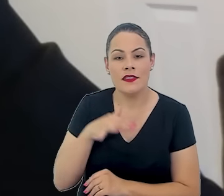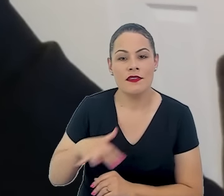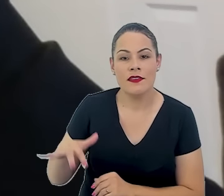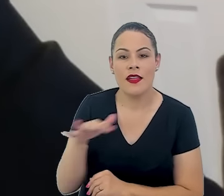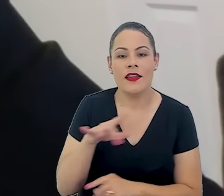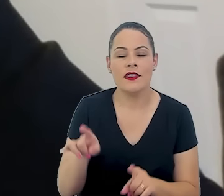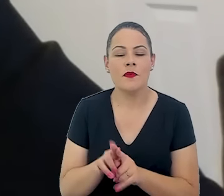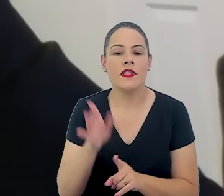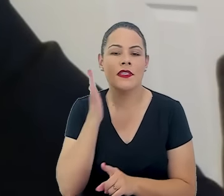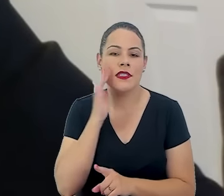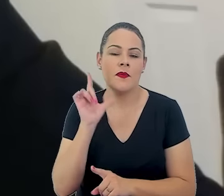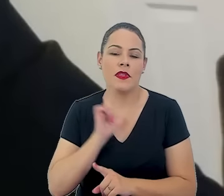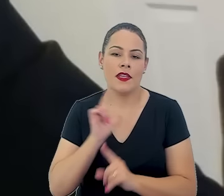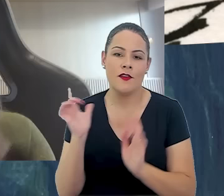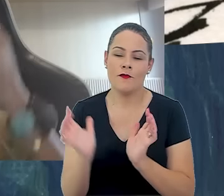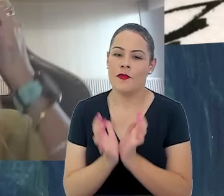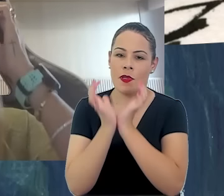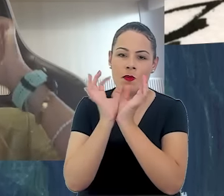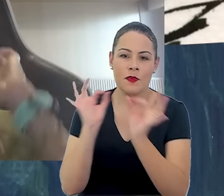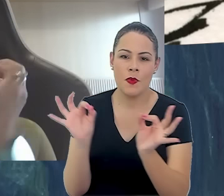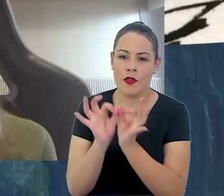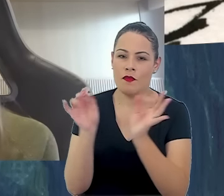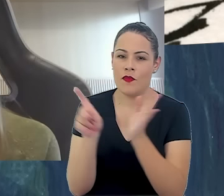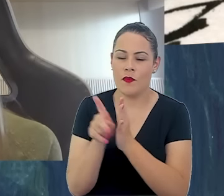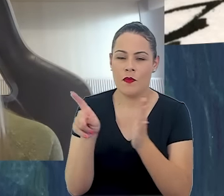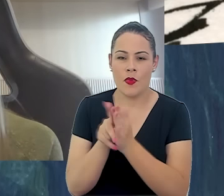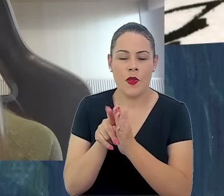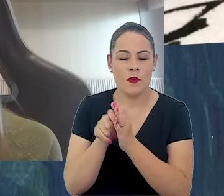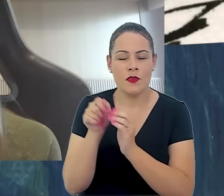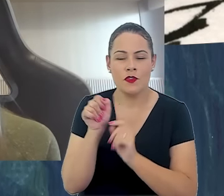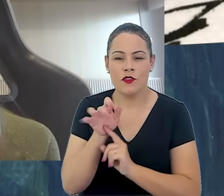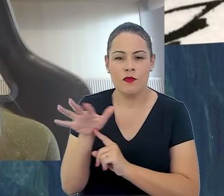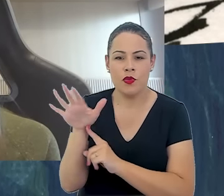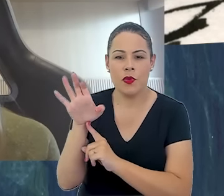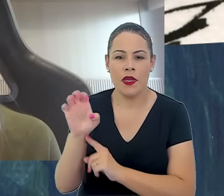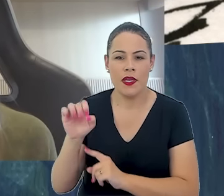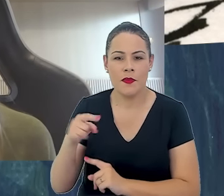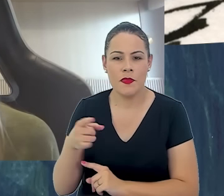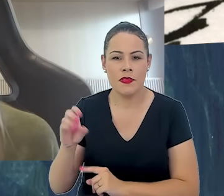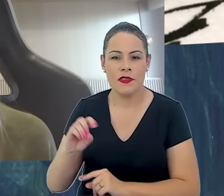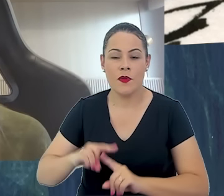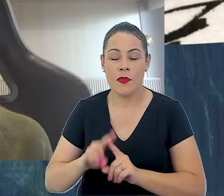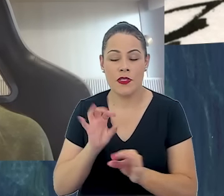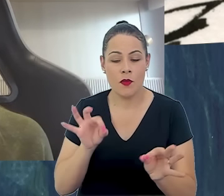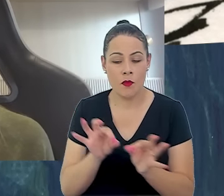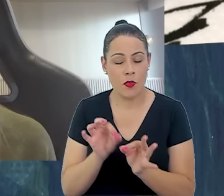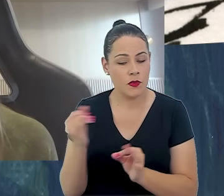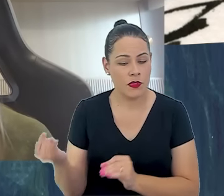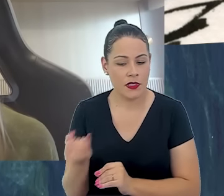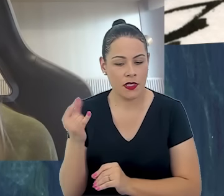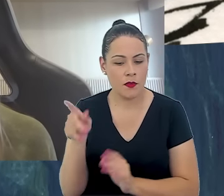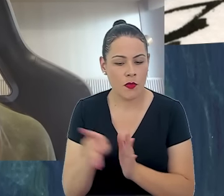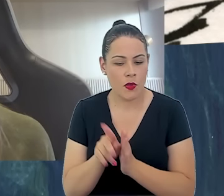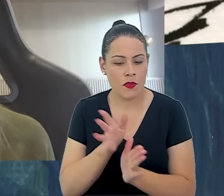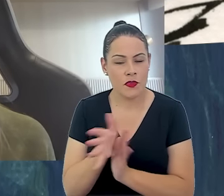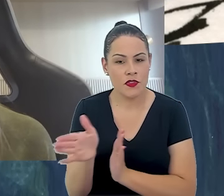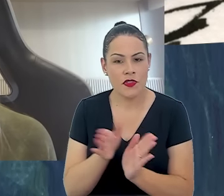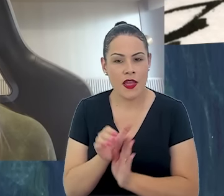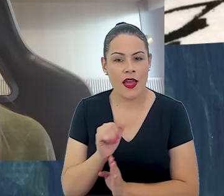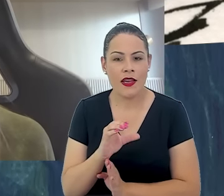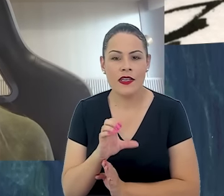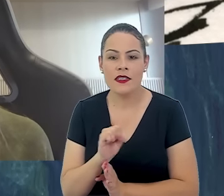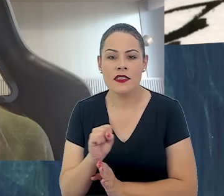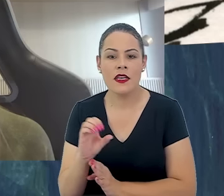mercado, além de um prêmio específico de emissões. Mas um ponto interessante é o ponto de acesso.